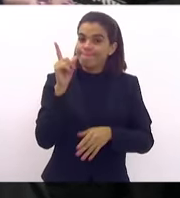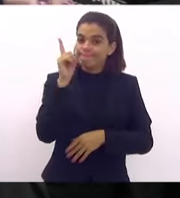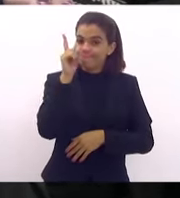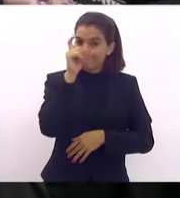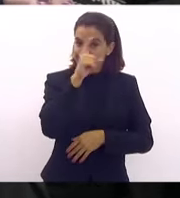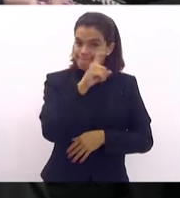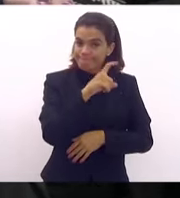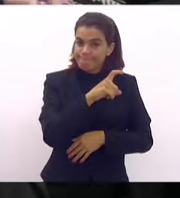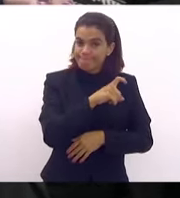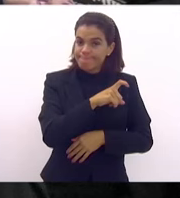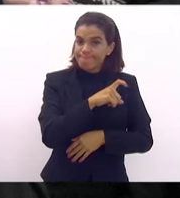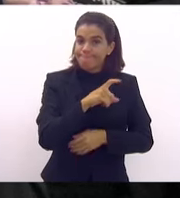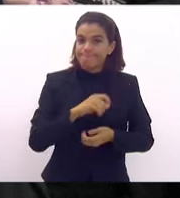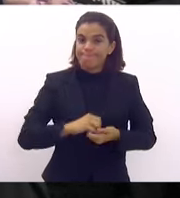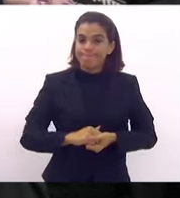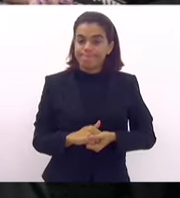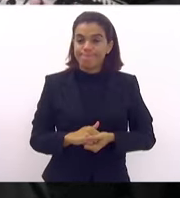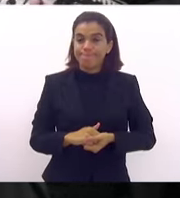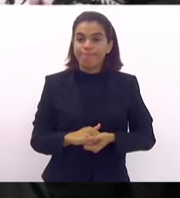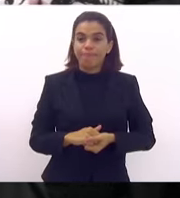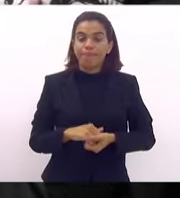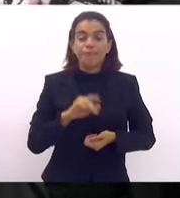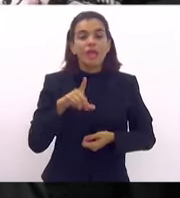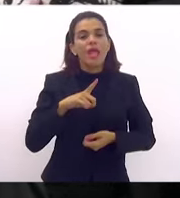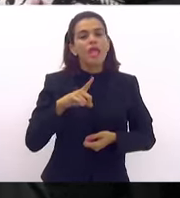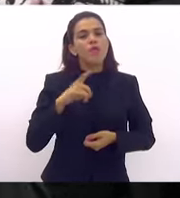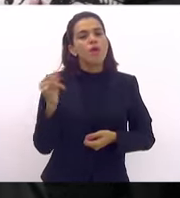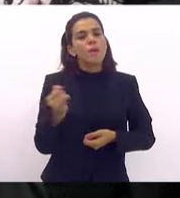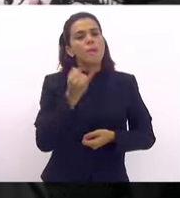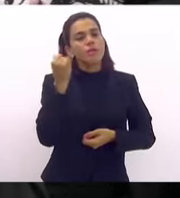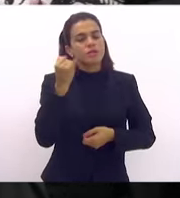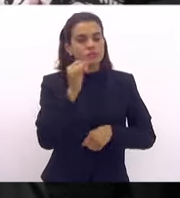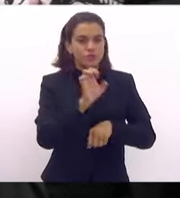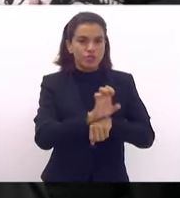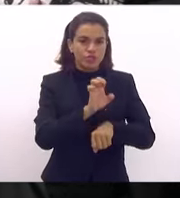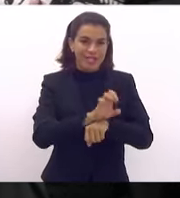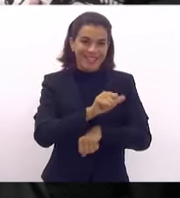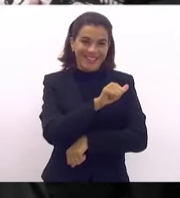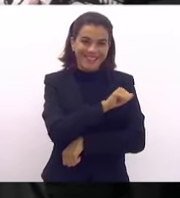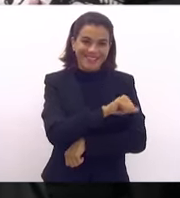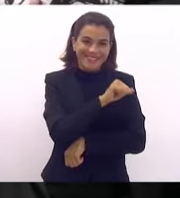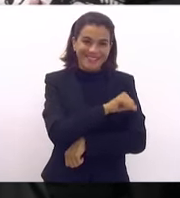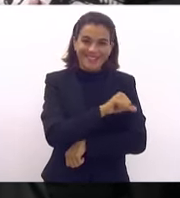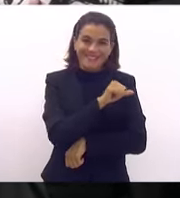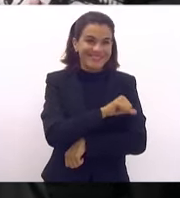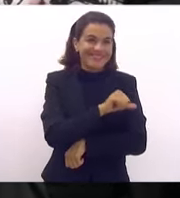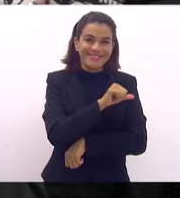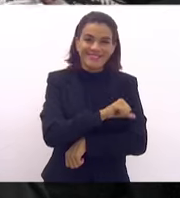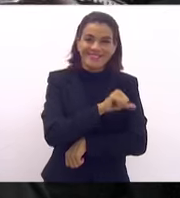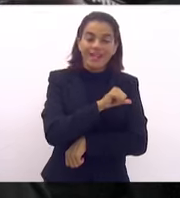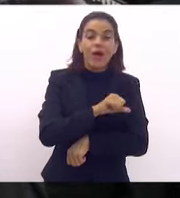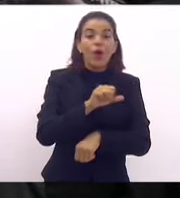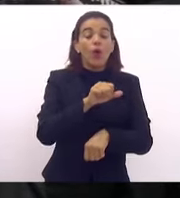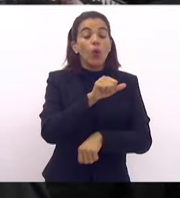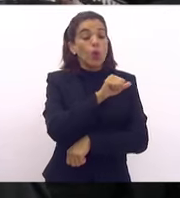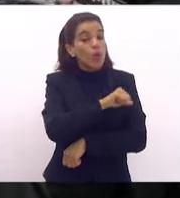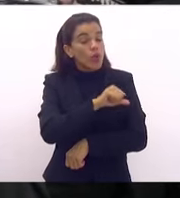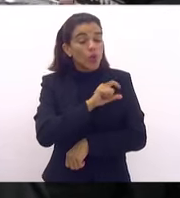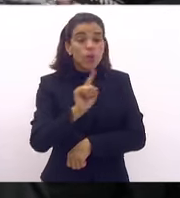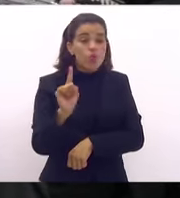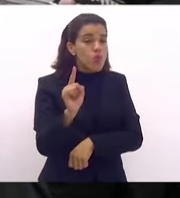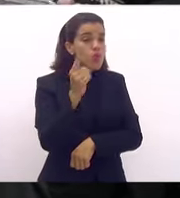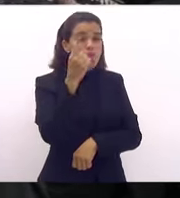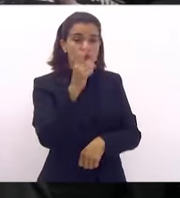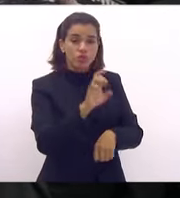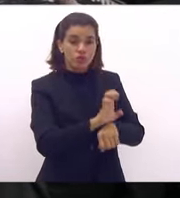artigos e tem uma importância muito grande para o Estado do Rio de Janeiro. Porque, na verdade, o Rio de Janeiro não só é o único Estado